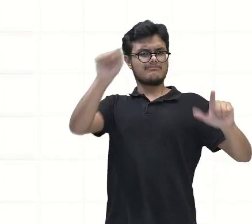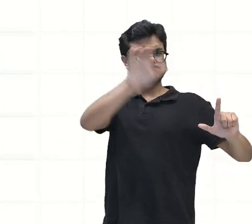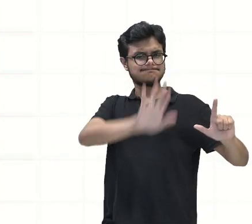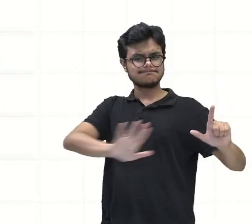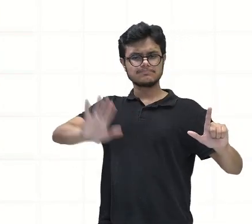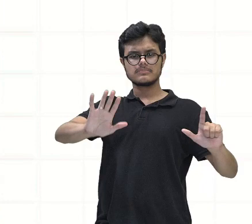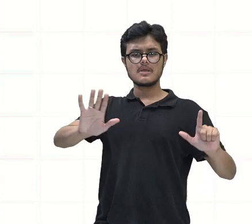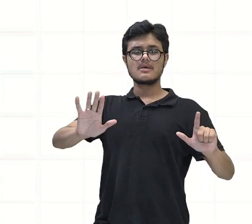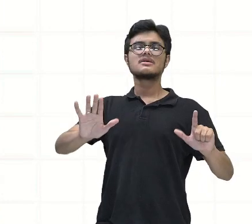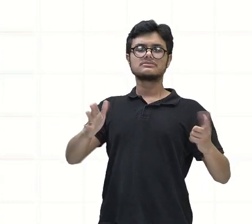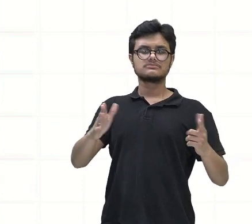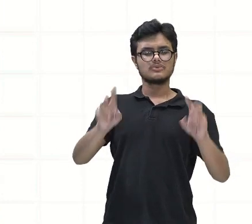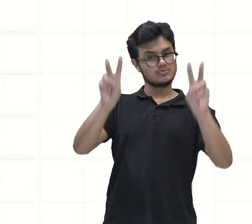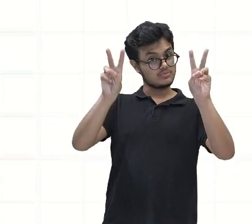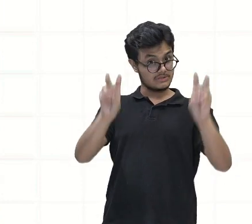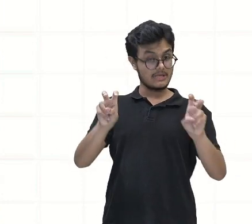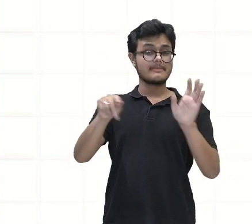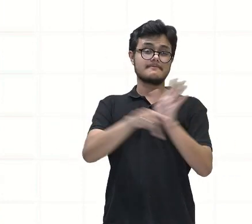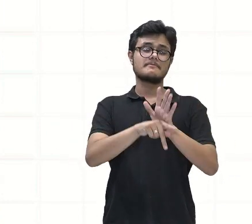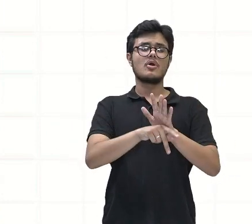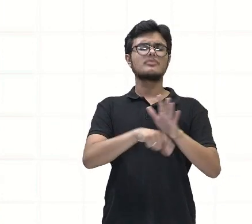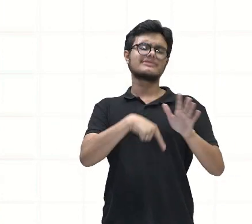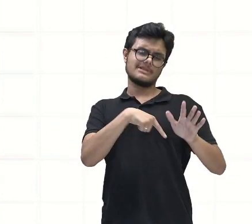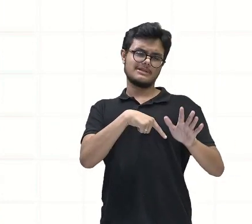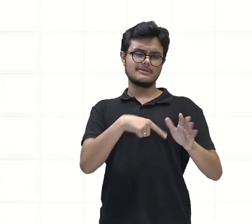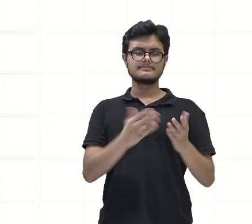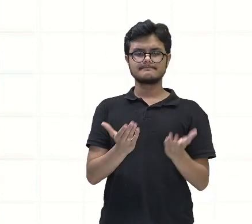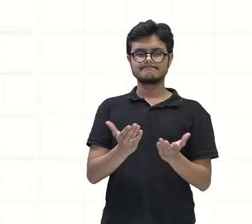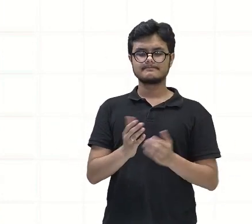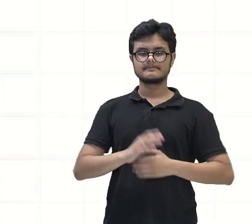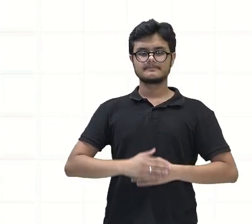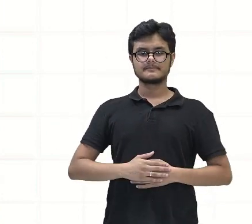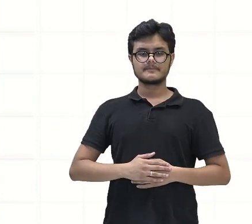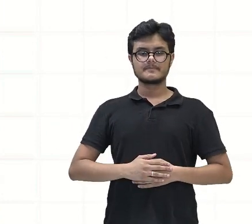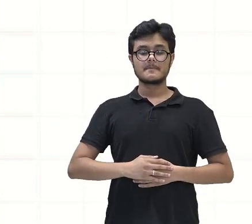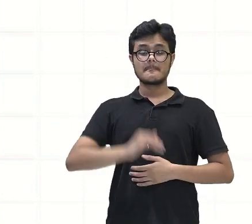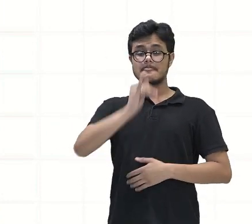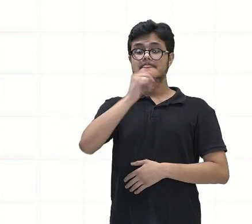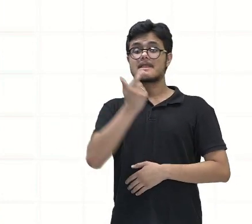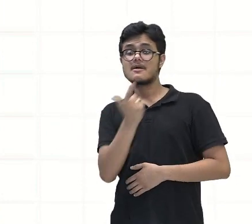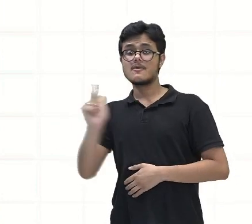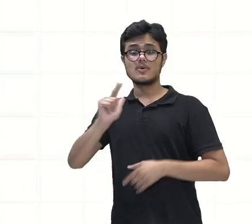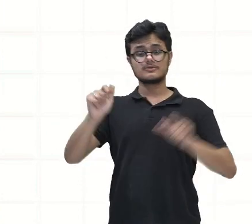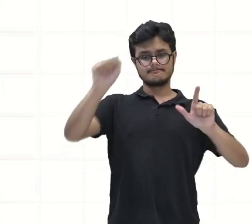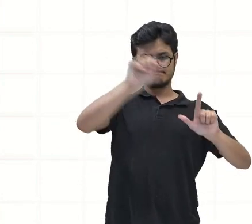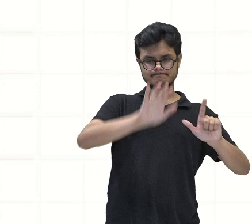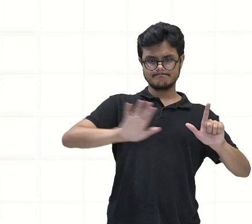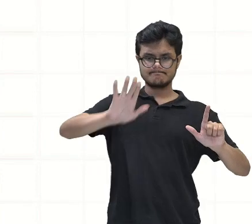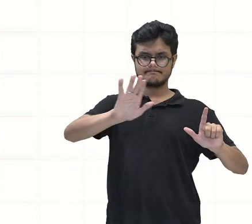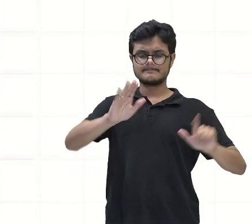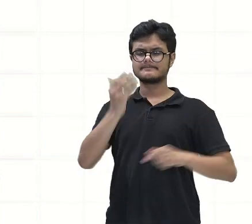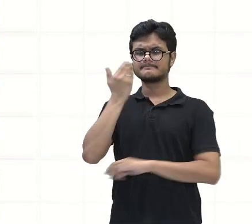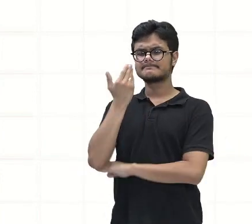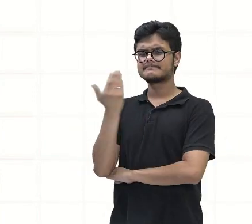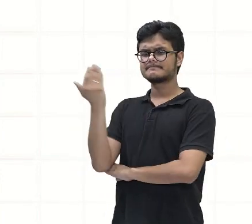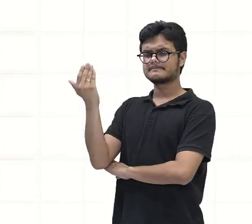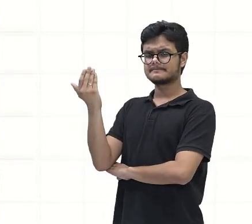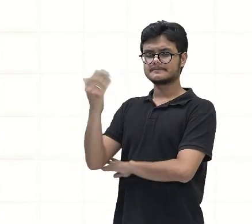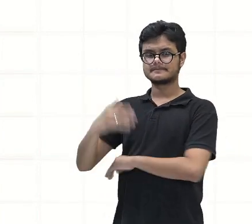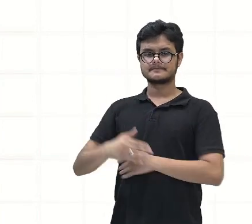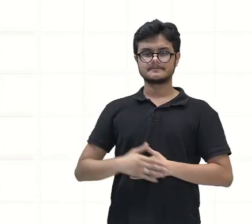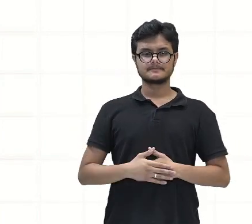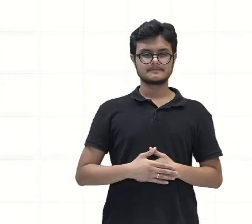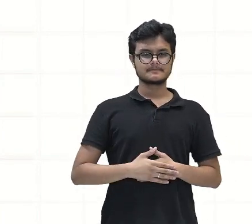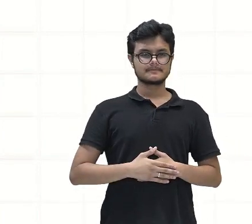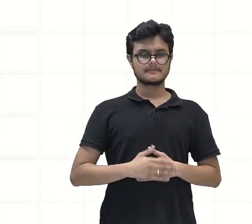mapas temáticos Ok E aí a gente vai dar uma olhada no próximo mapa a gente vai dar uma olhada nele e